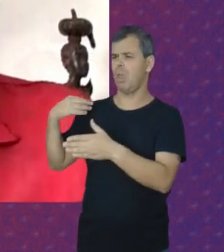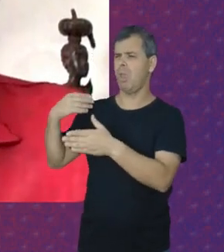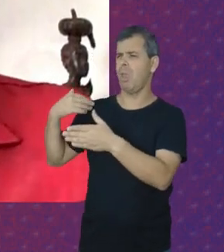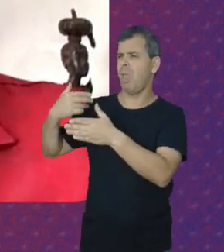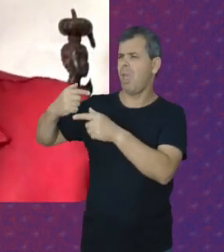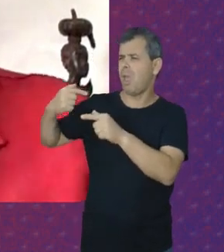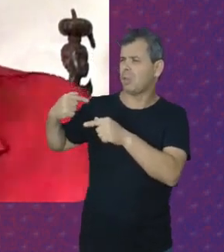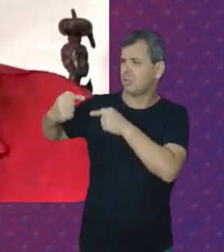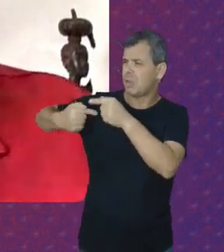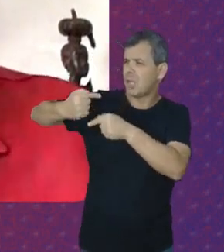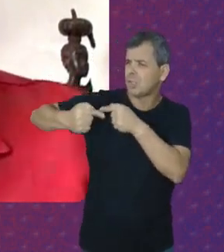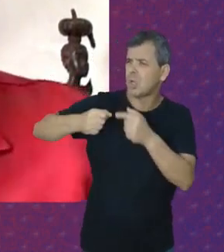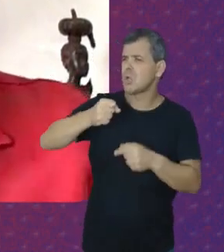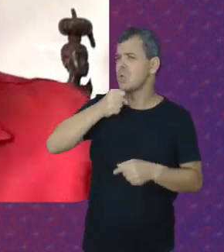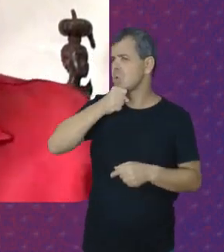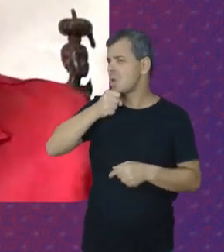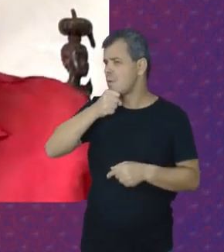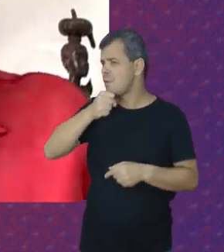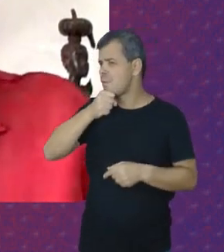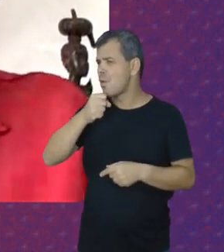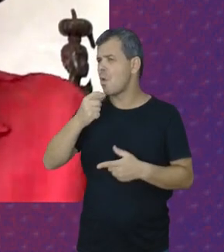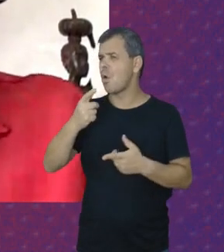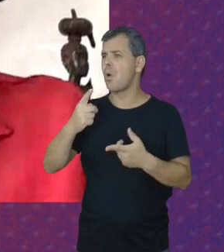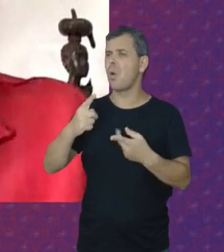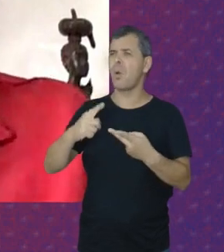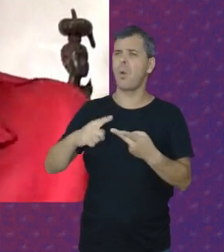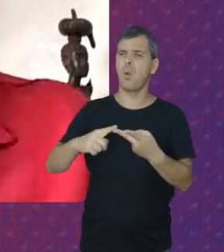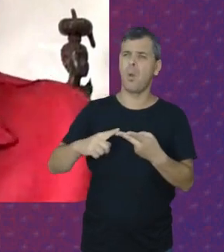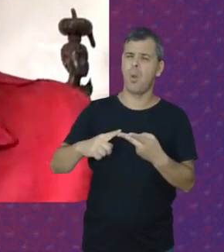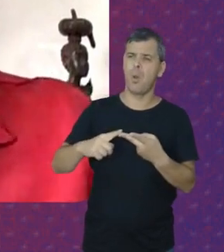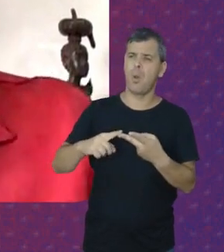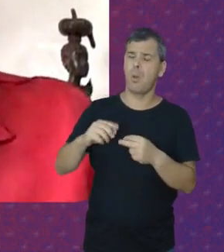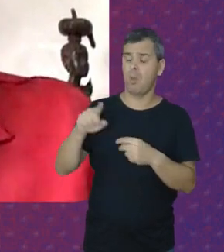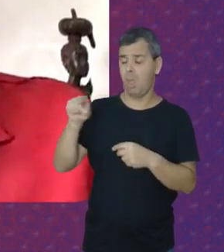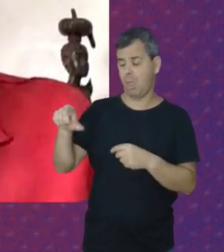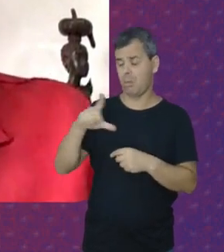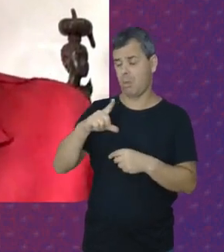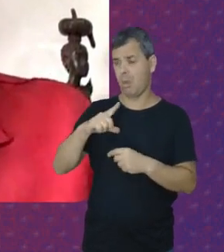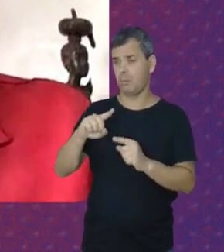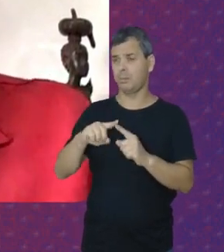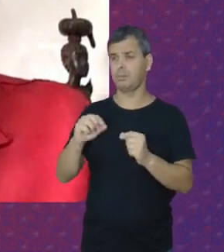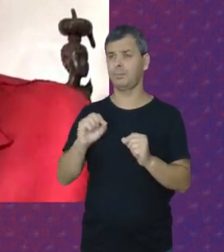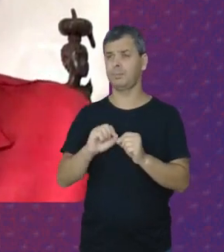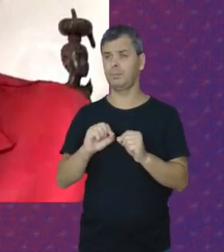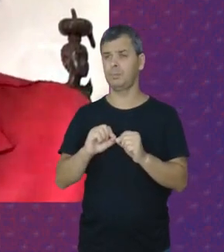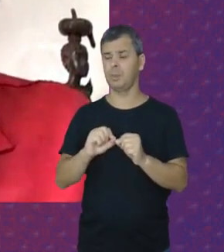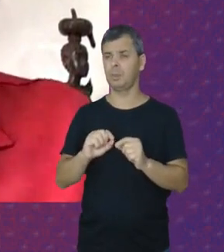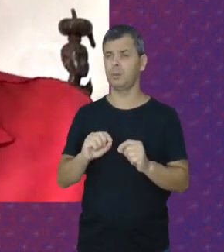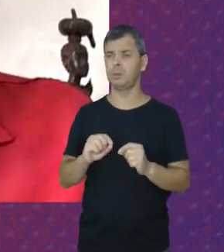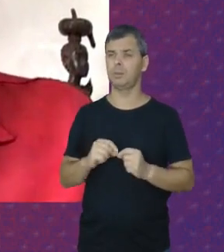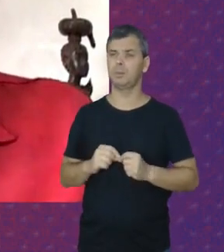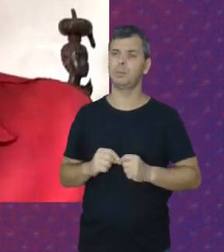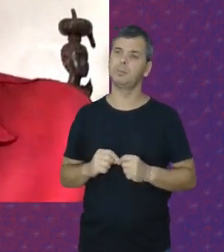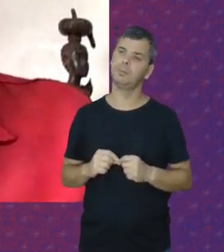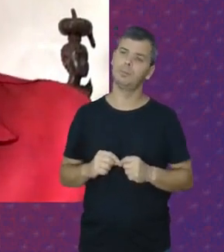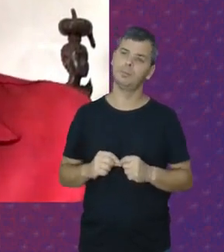né, bisavós. Então, elas estavam ali em condições